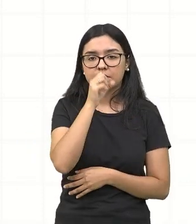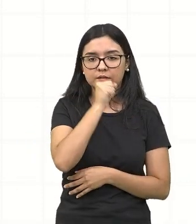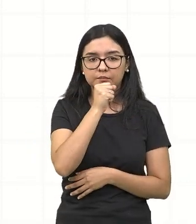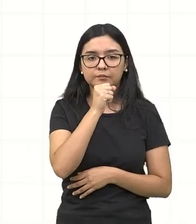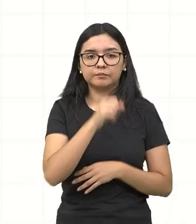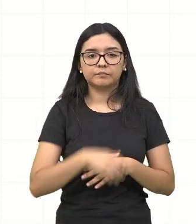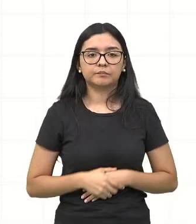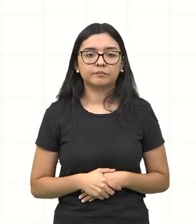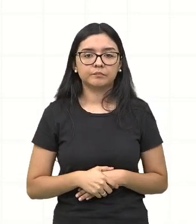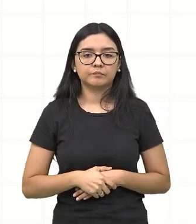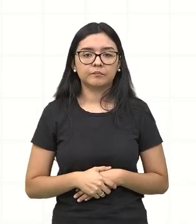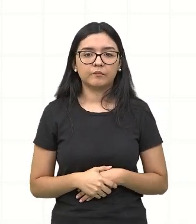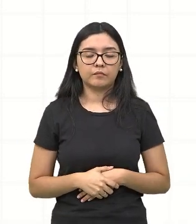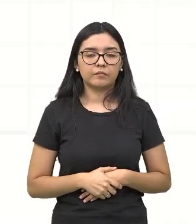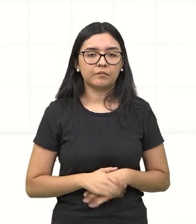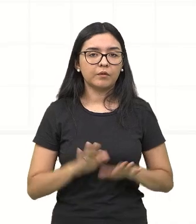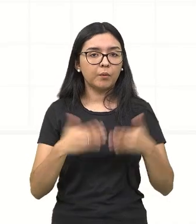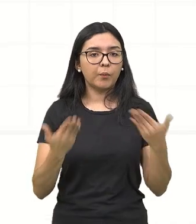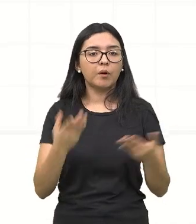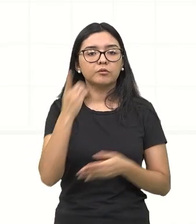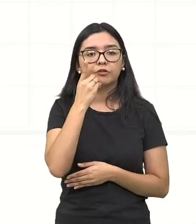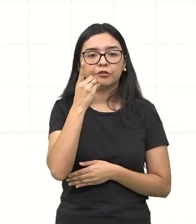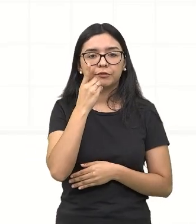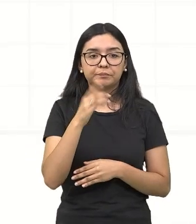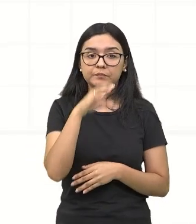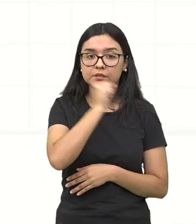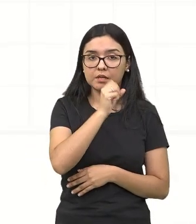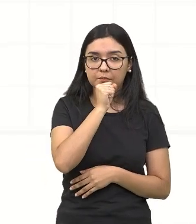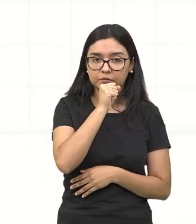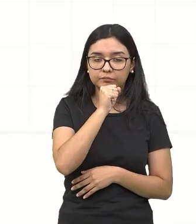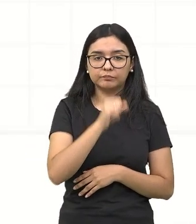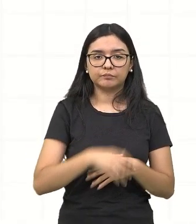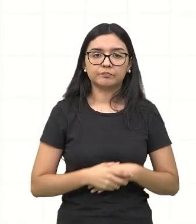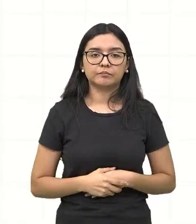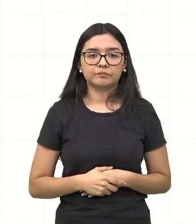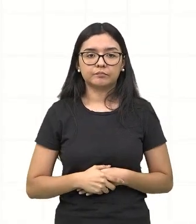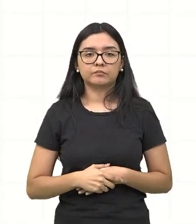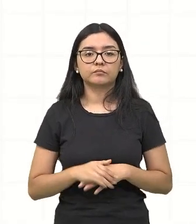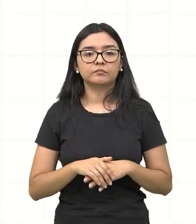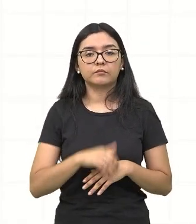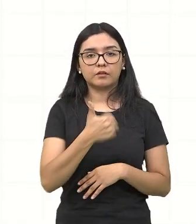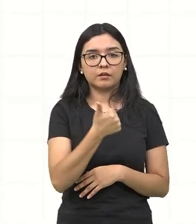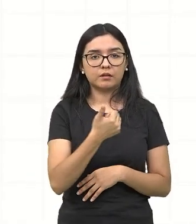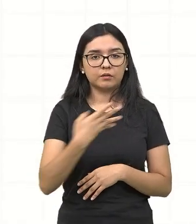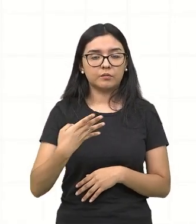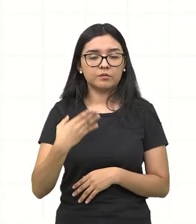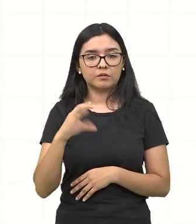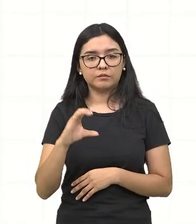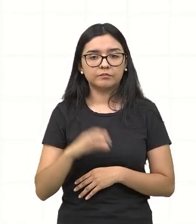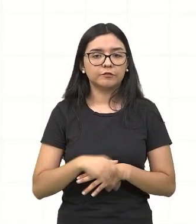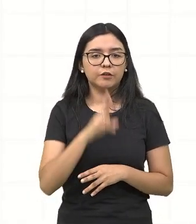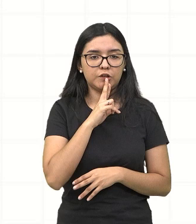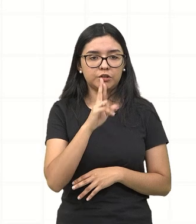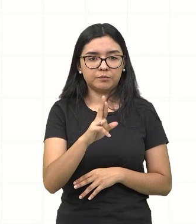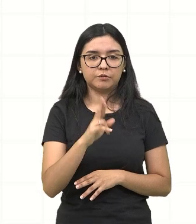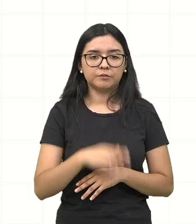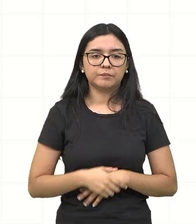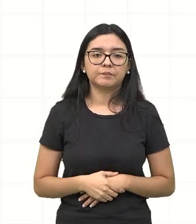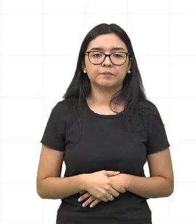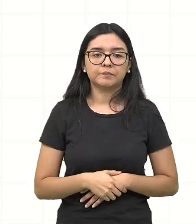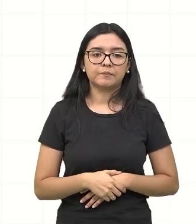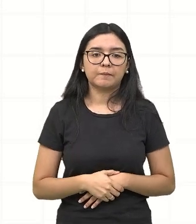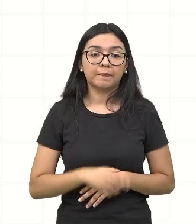amplitude? Em qual dia foi no sábado e foi de 14 graus. Então, vamos responder. A resposta aqui